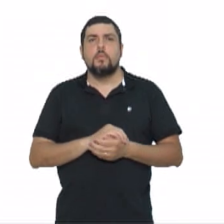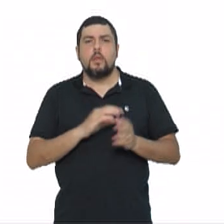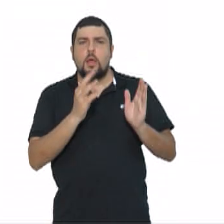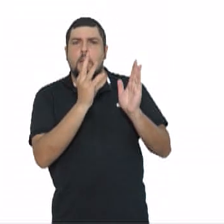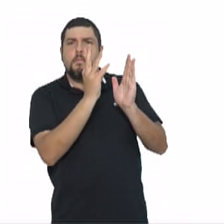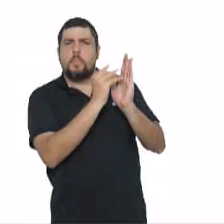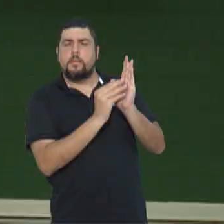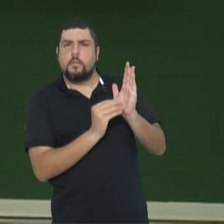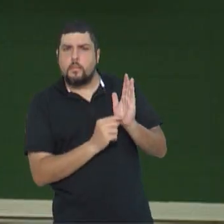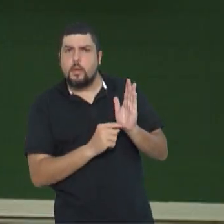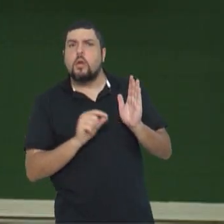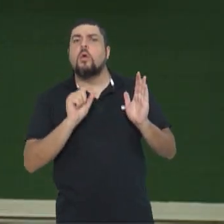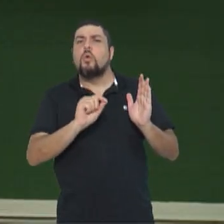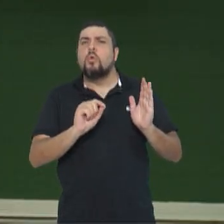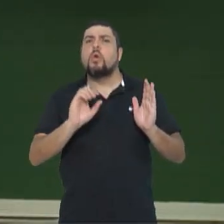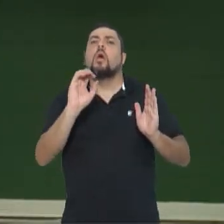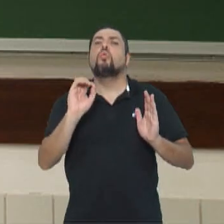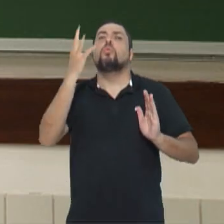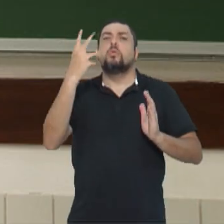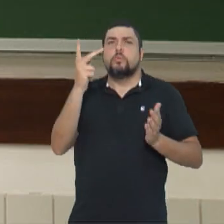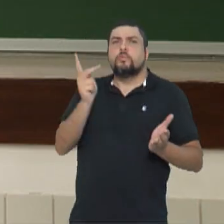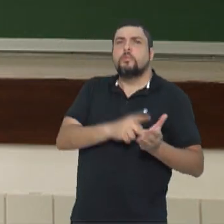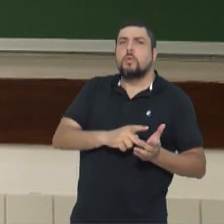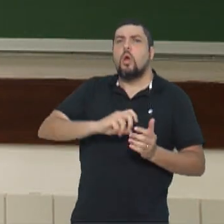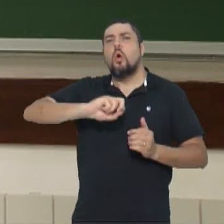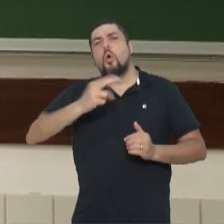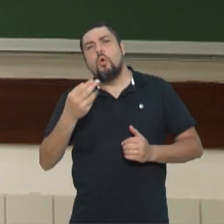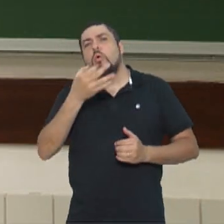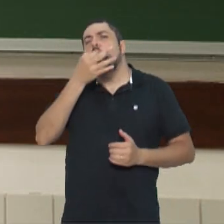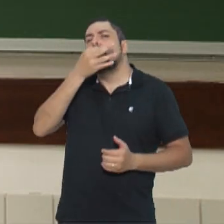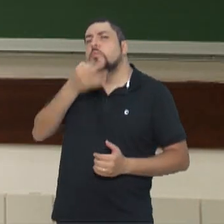opinião? Veja, informações que dizem respeito ao enredo,